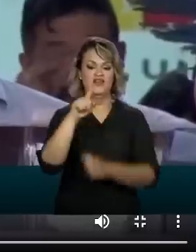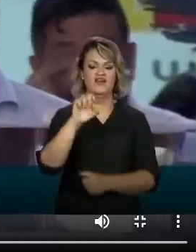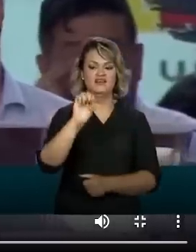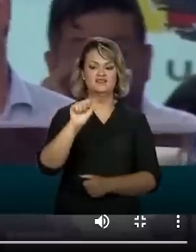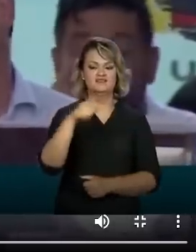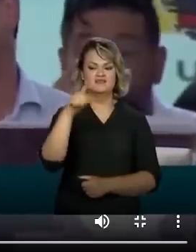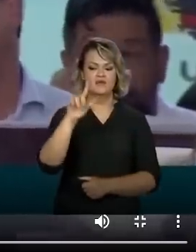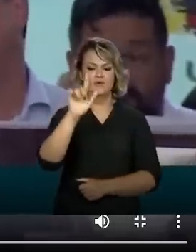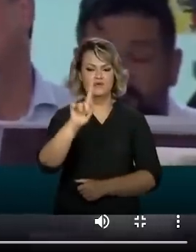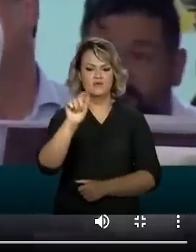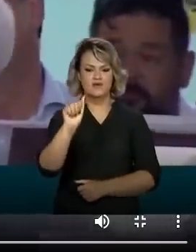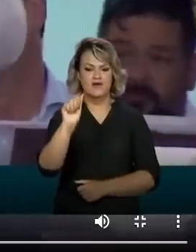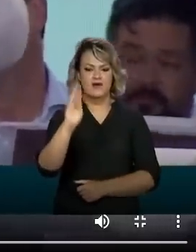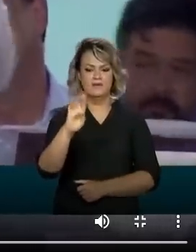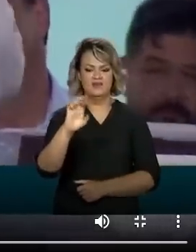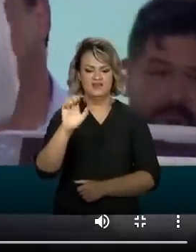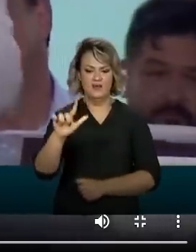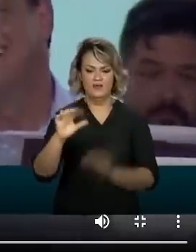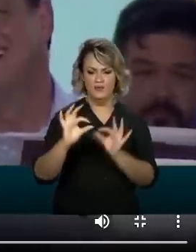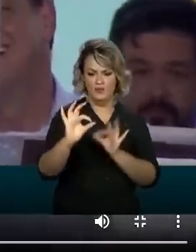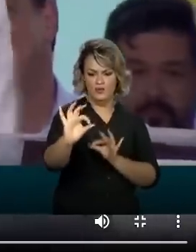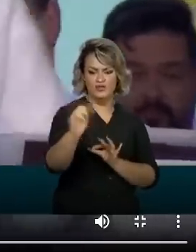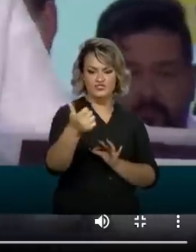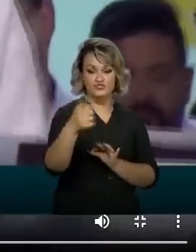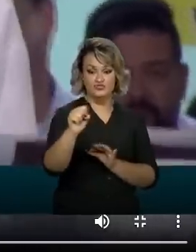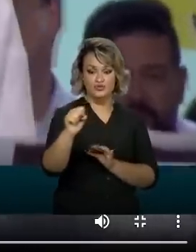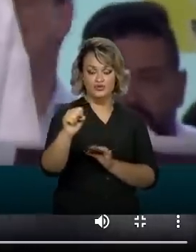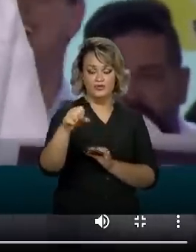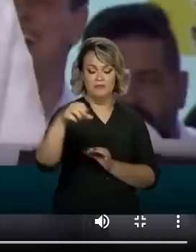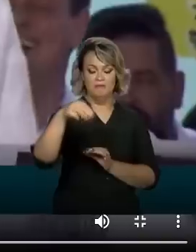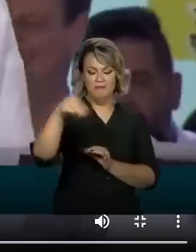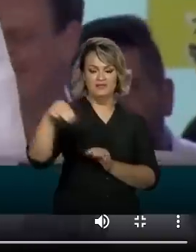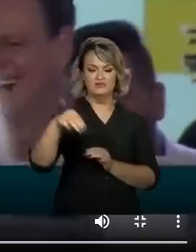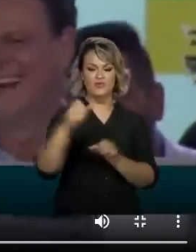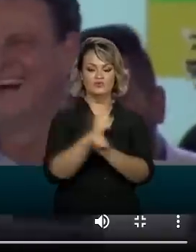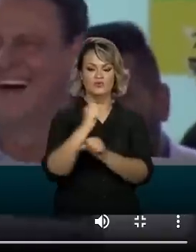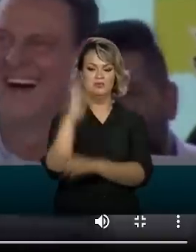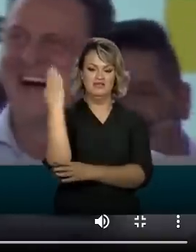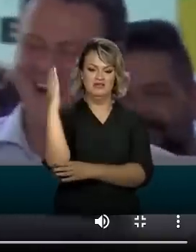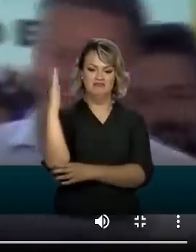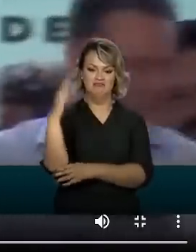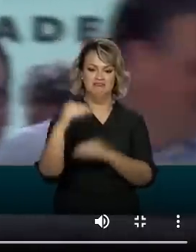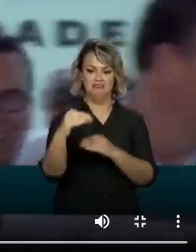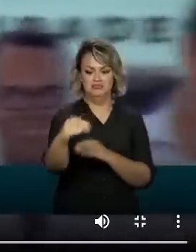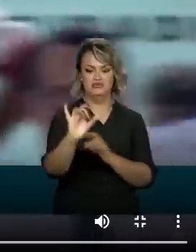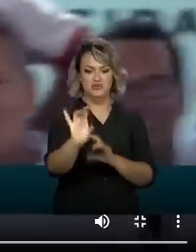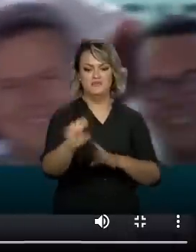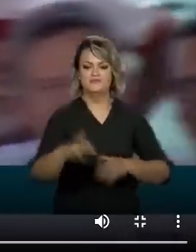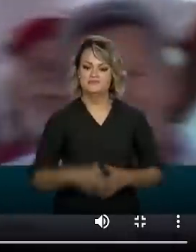da Cachoeira uma ponte de 18 metros feito de madeira 18 m